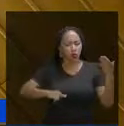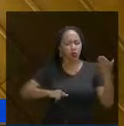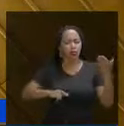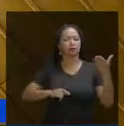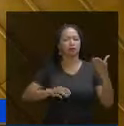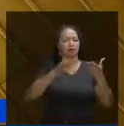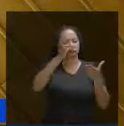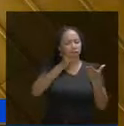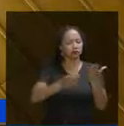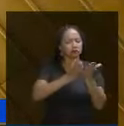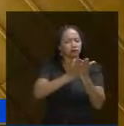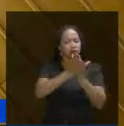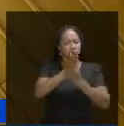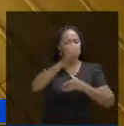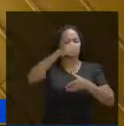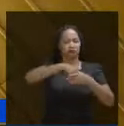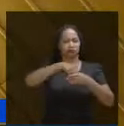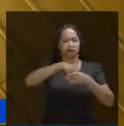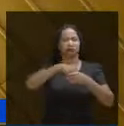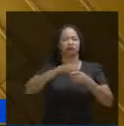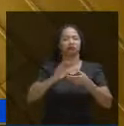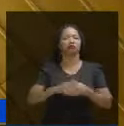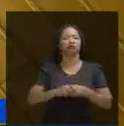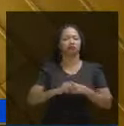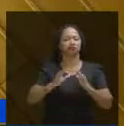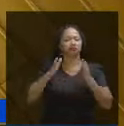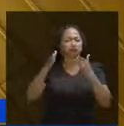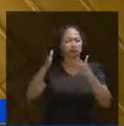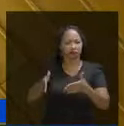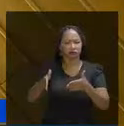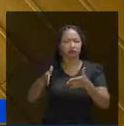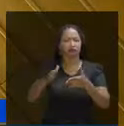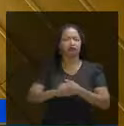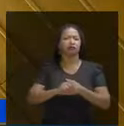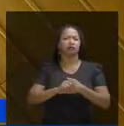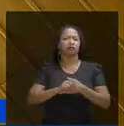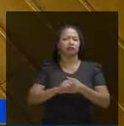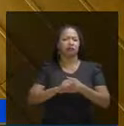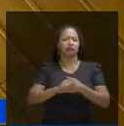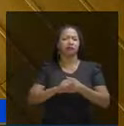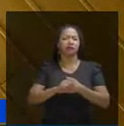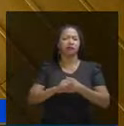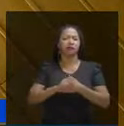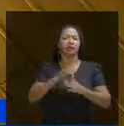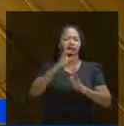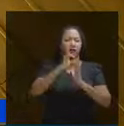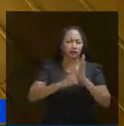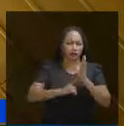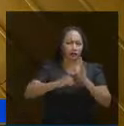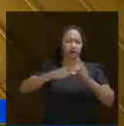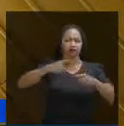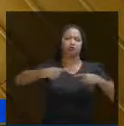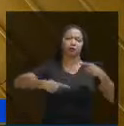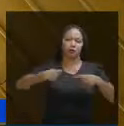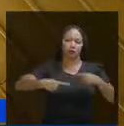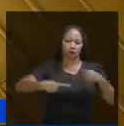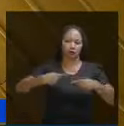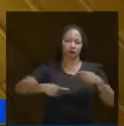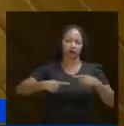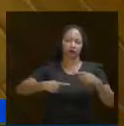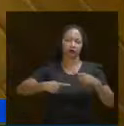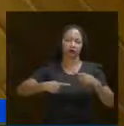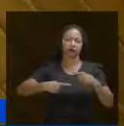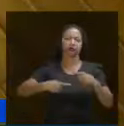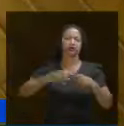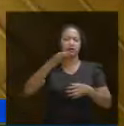eleitoral abrangerá exclusivamente a plenitude do gozo dos direitos políticos, o